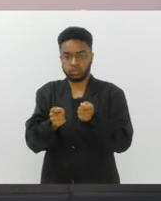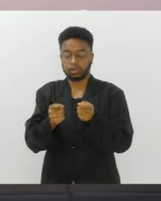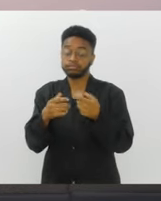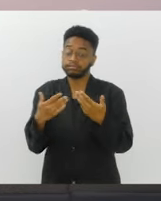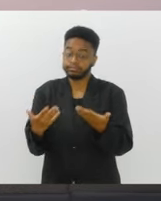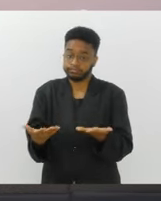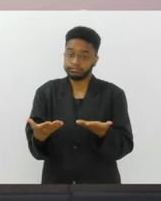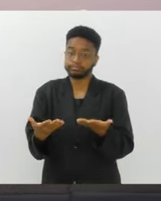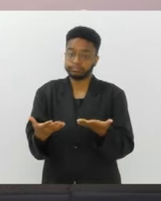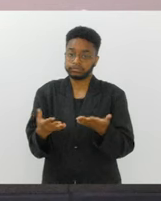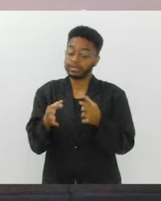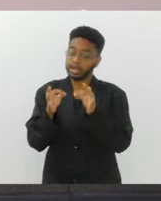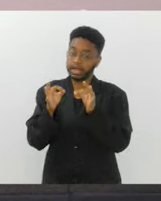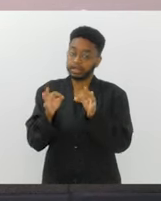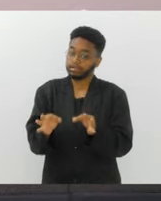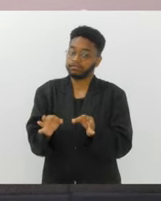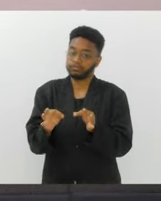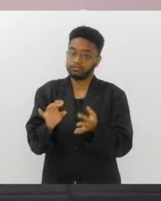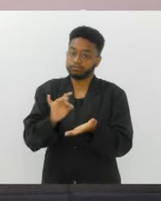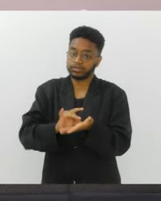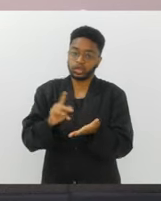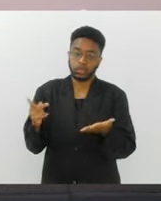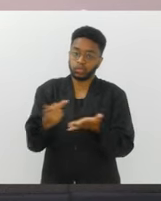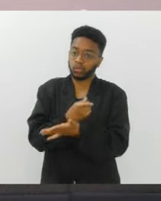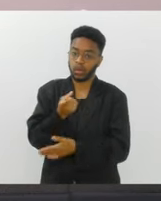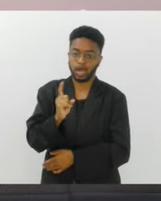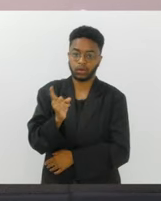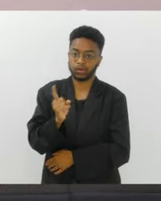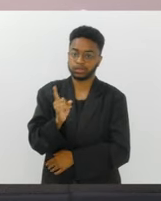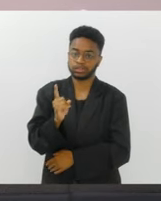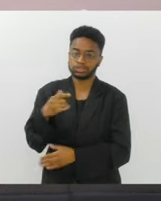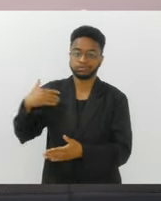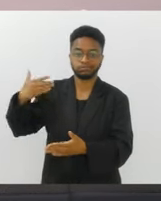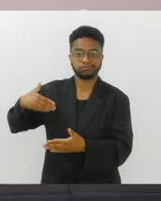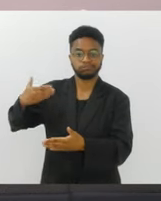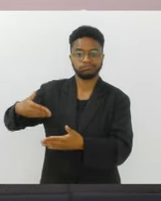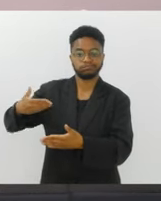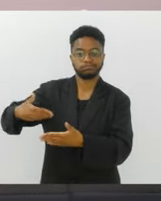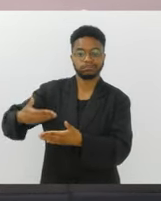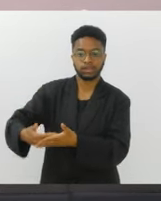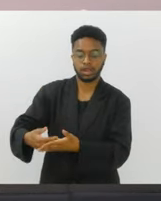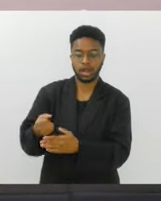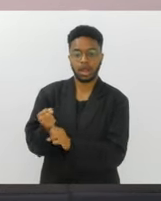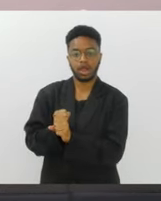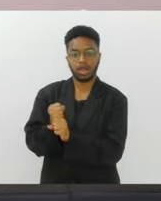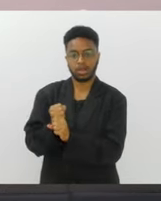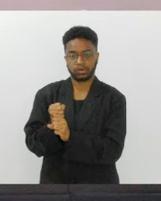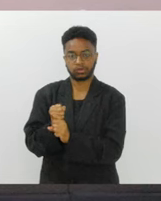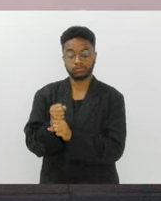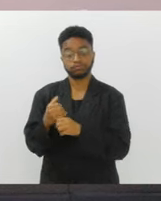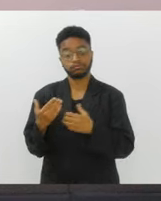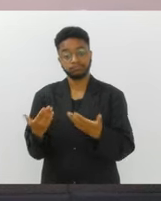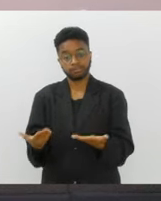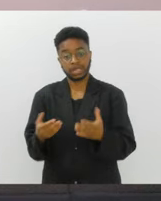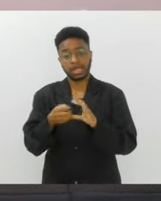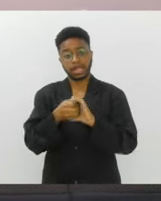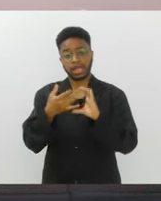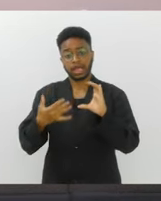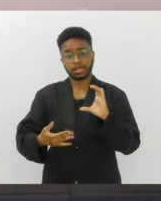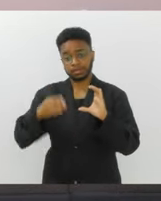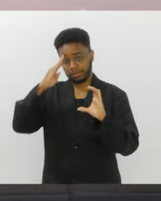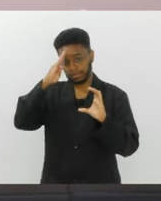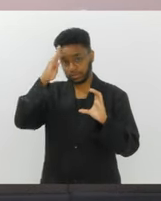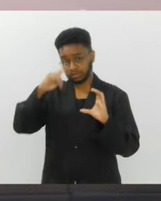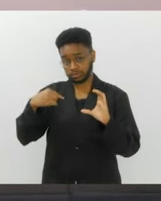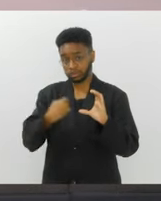isso não aconteceu ao longo de muitos anos. E o sintoma mais